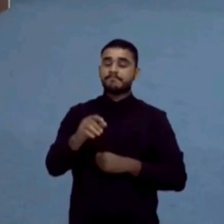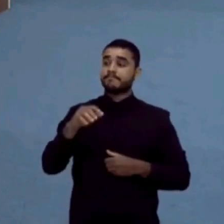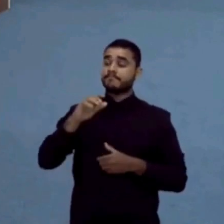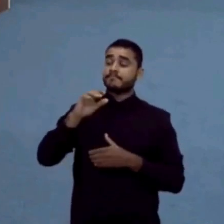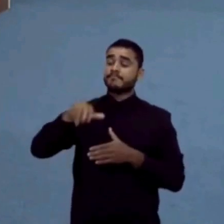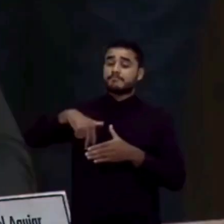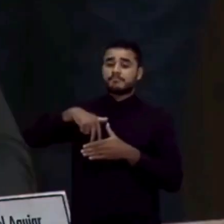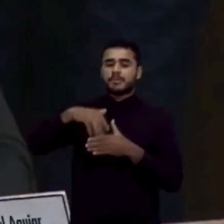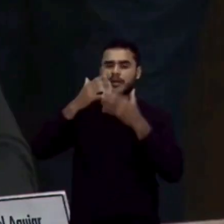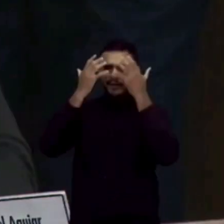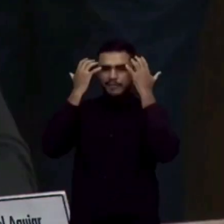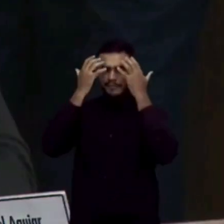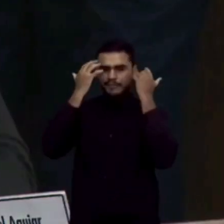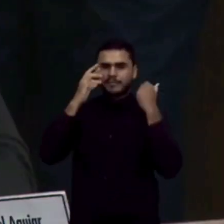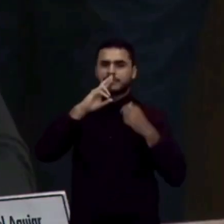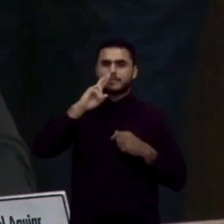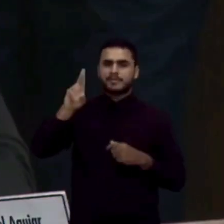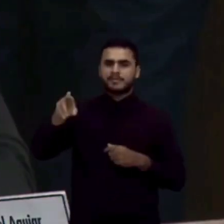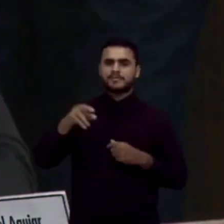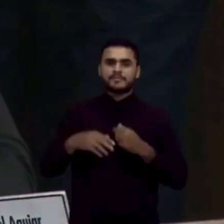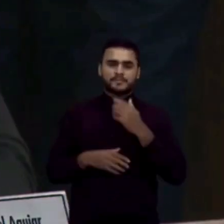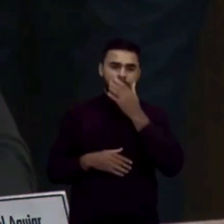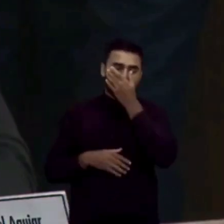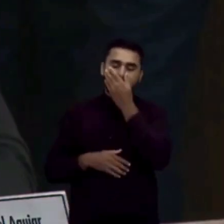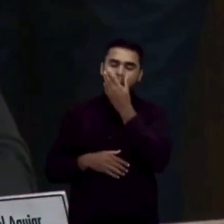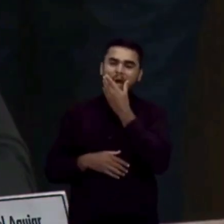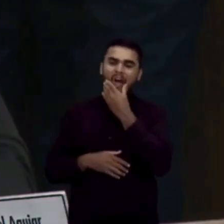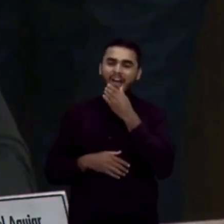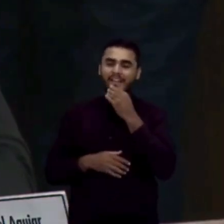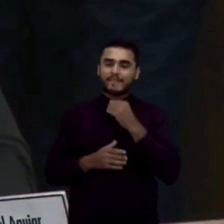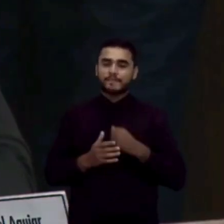destacar sobretudo algo que eu venho colocando aqui,